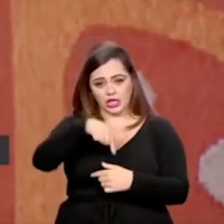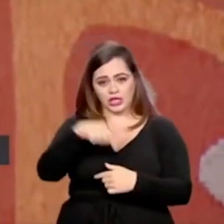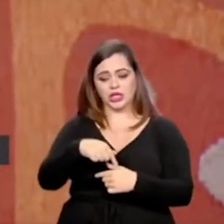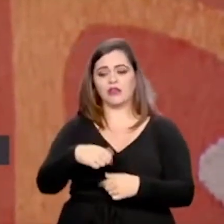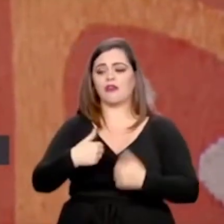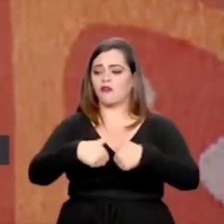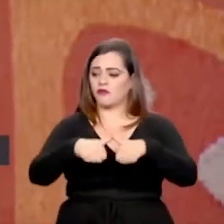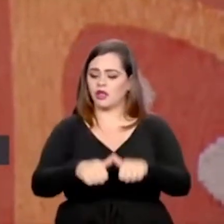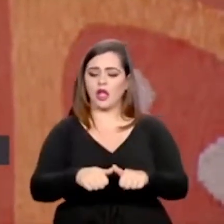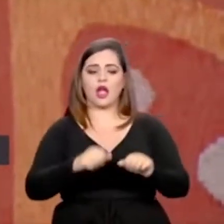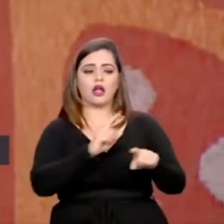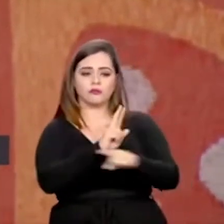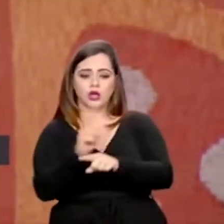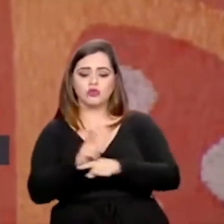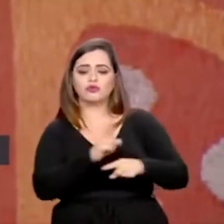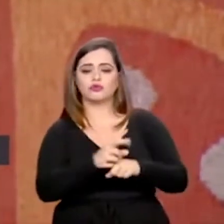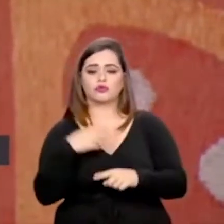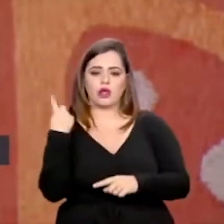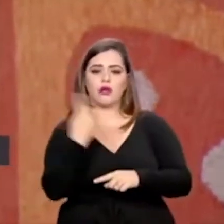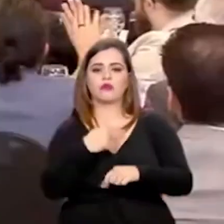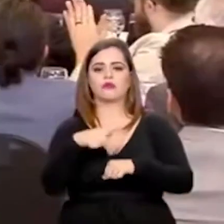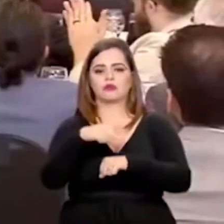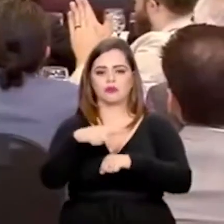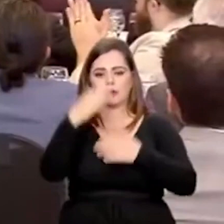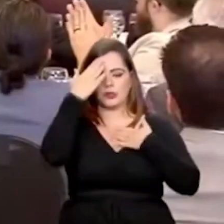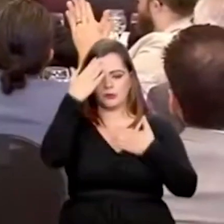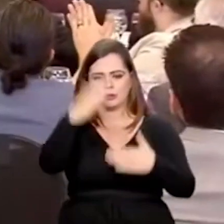aqui dedicar o seu tempo para ajudar o nosso país muito obrigado